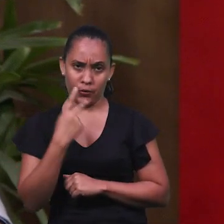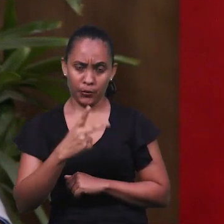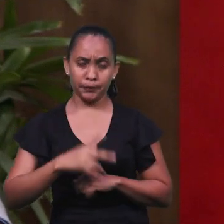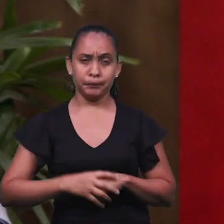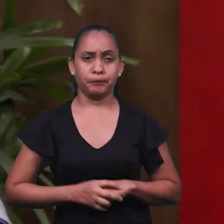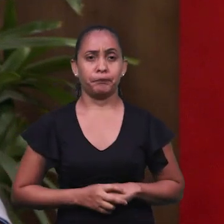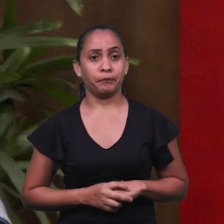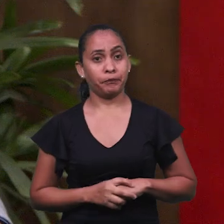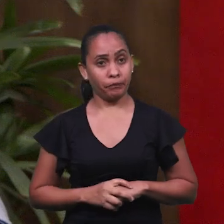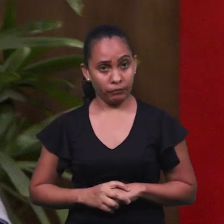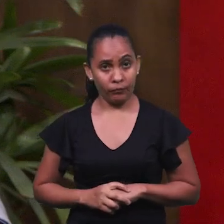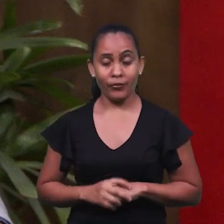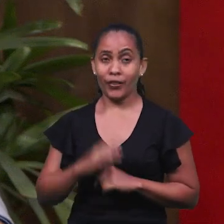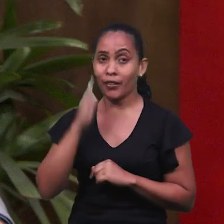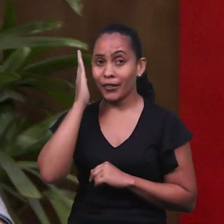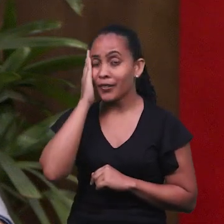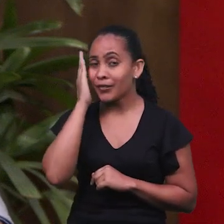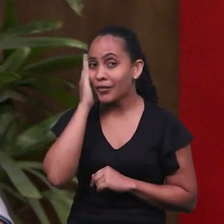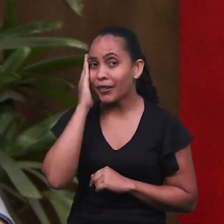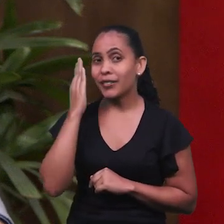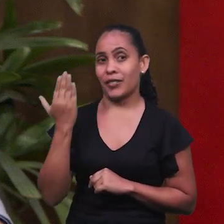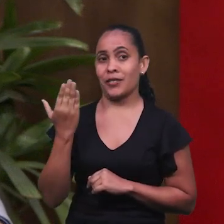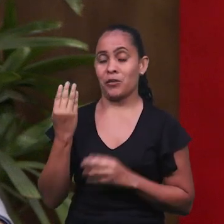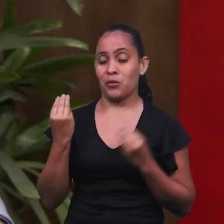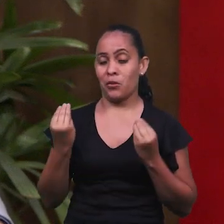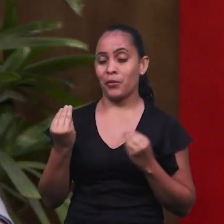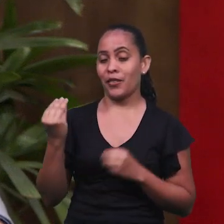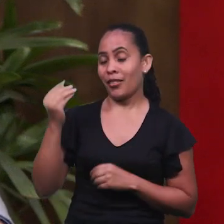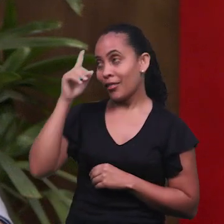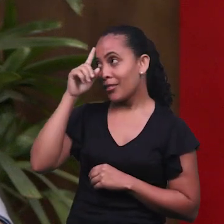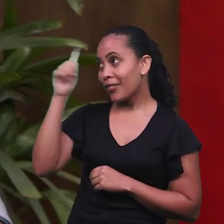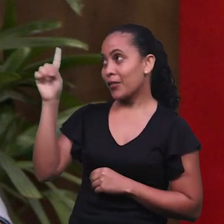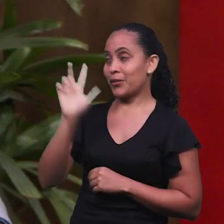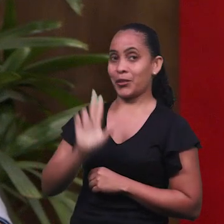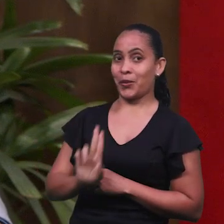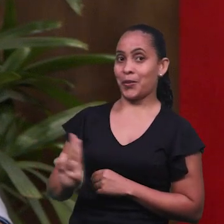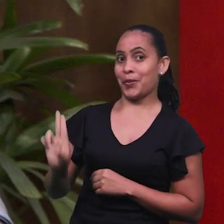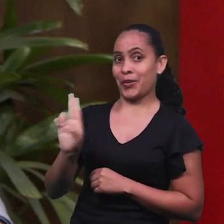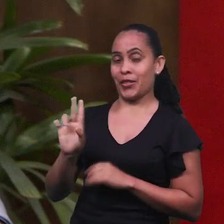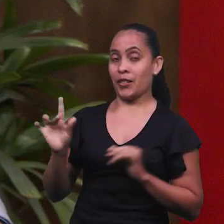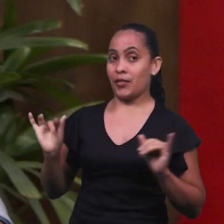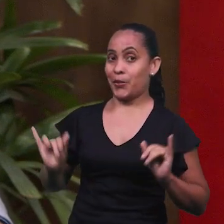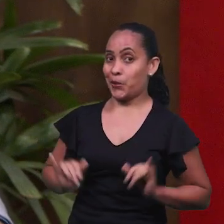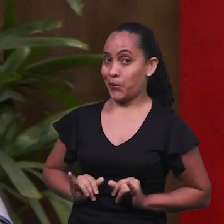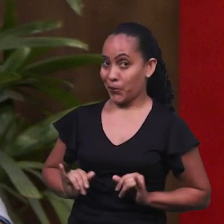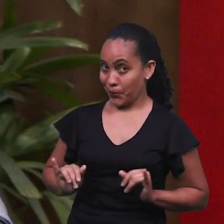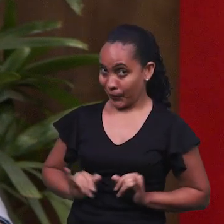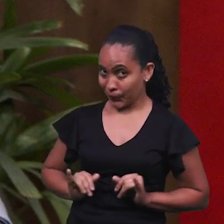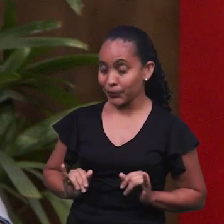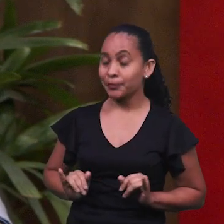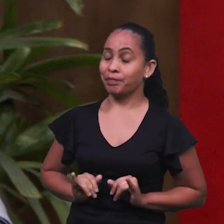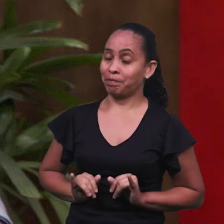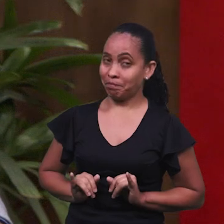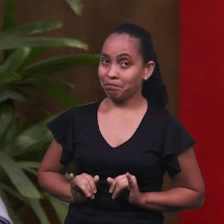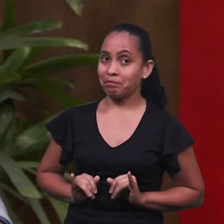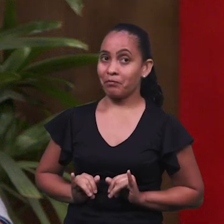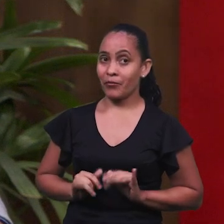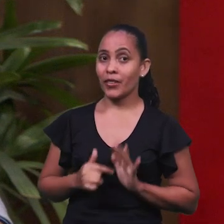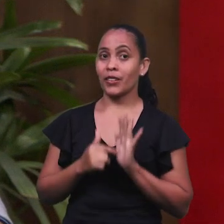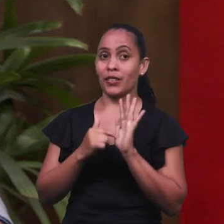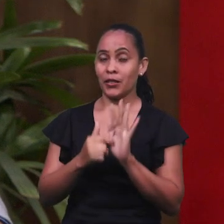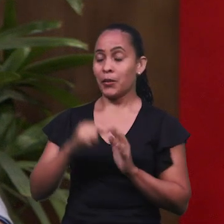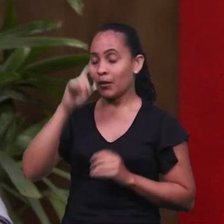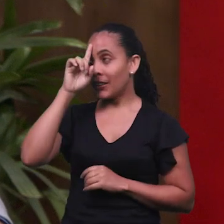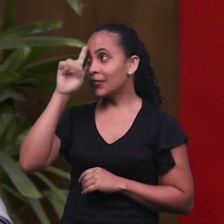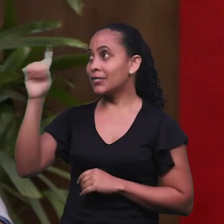disse, entender um pouco como Deus usa agora esse sofrimento para trazer o